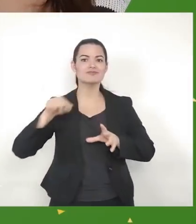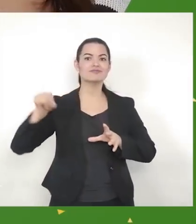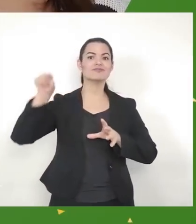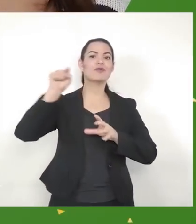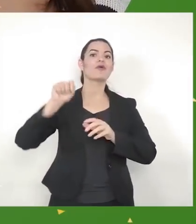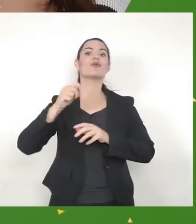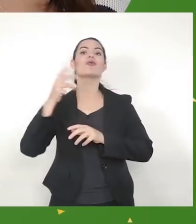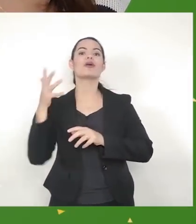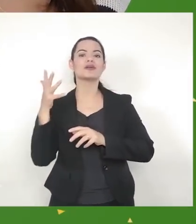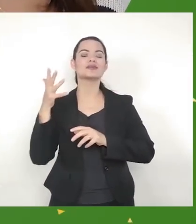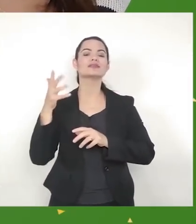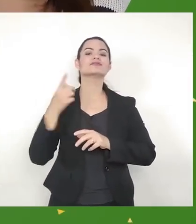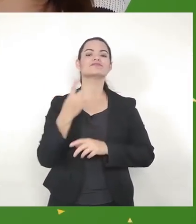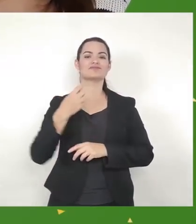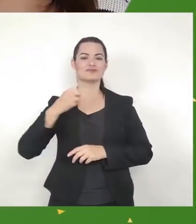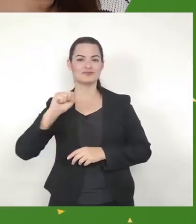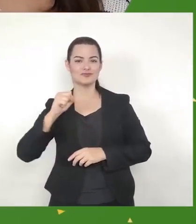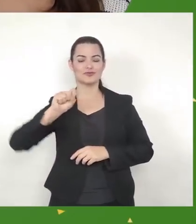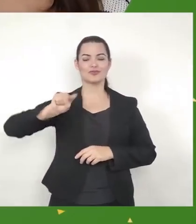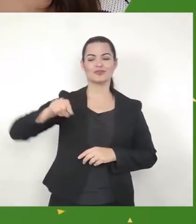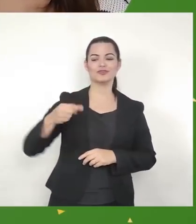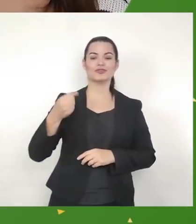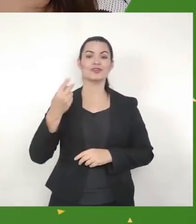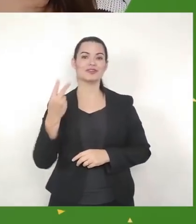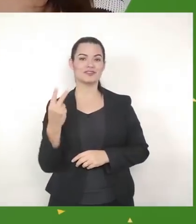país, isso representa cerca de